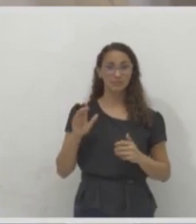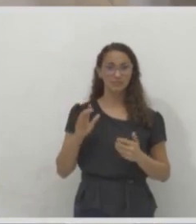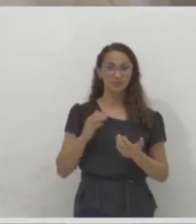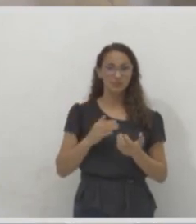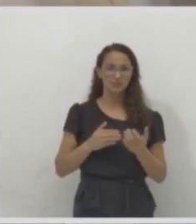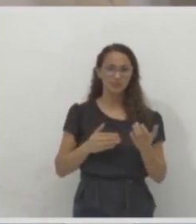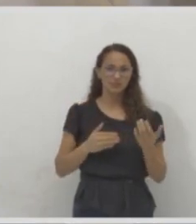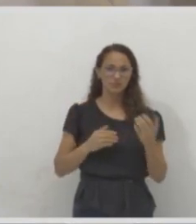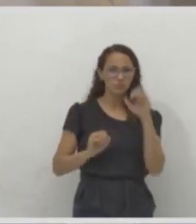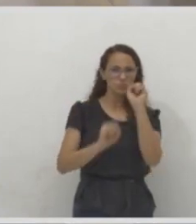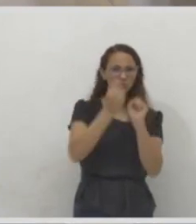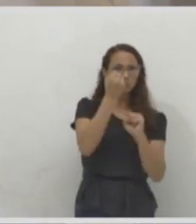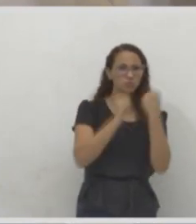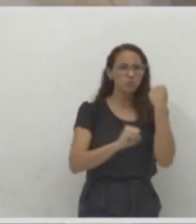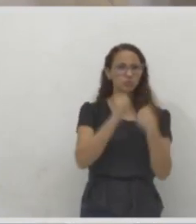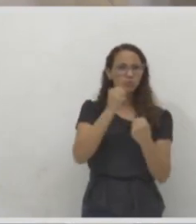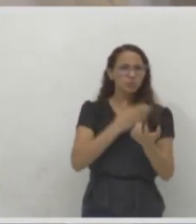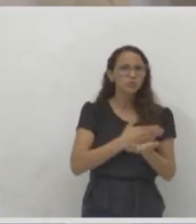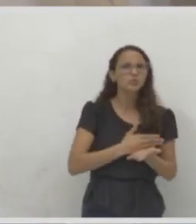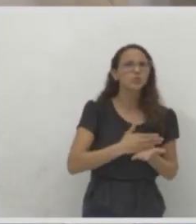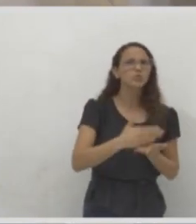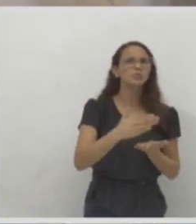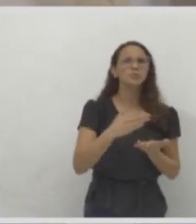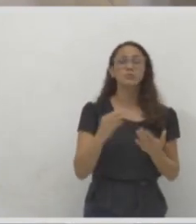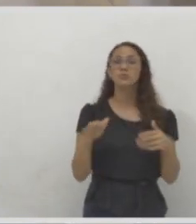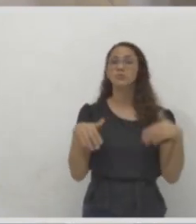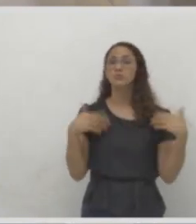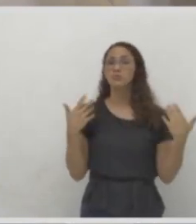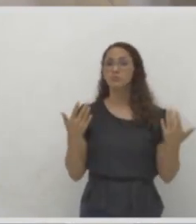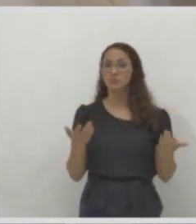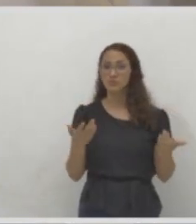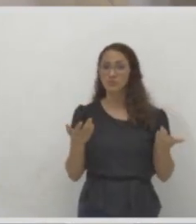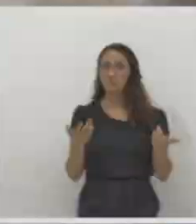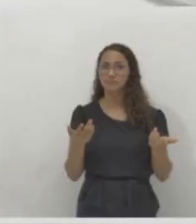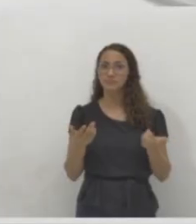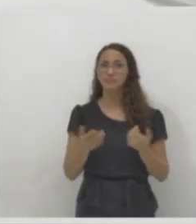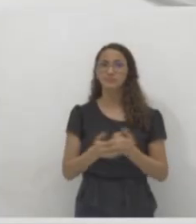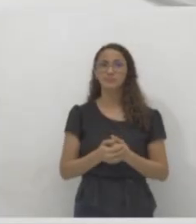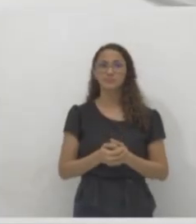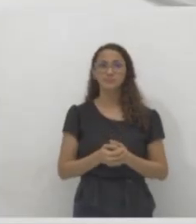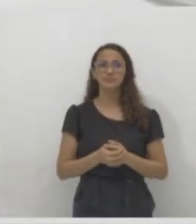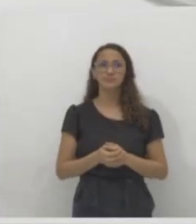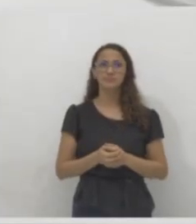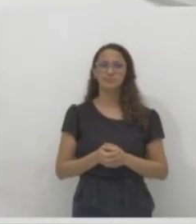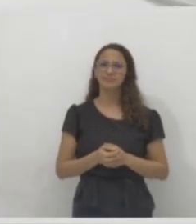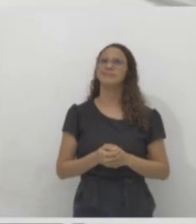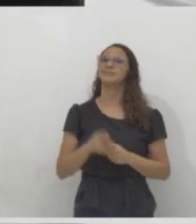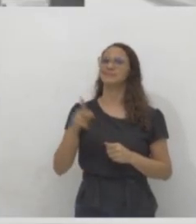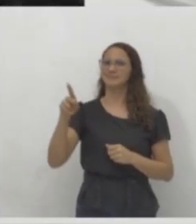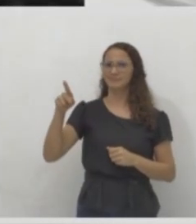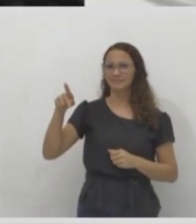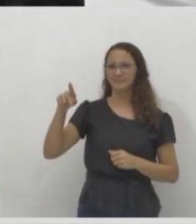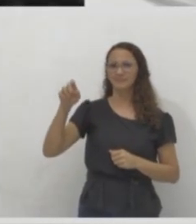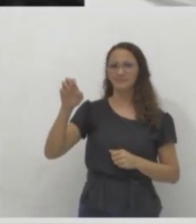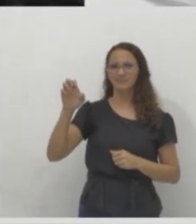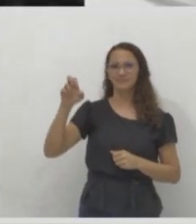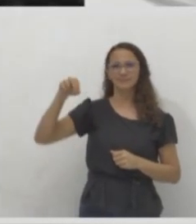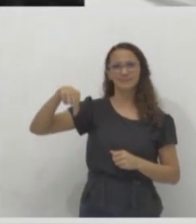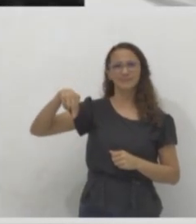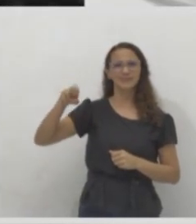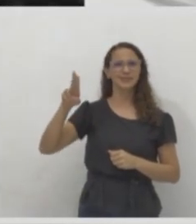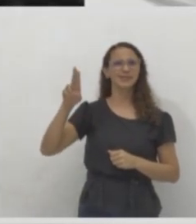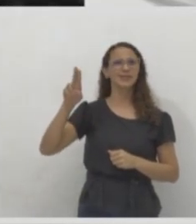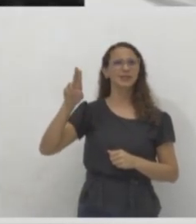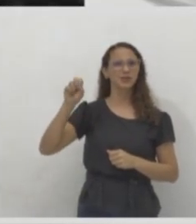as indústrias quando ele começou a ser utilizado nos pneus, tá? Pneus de bicicleta, pneus